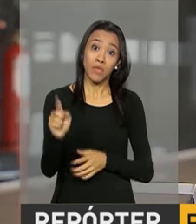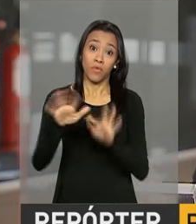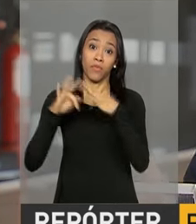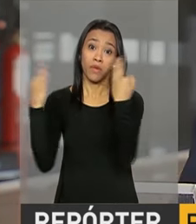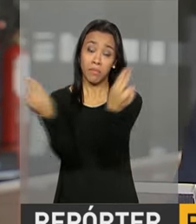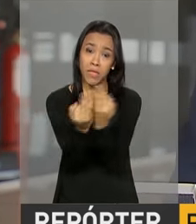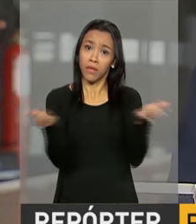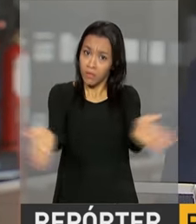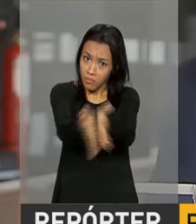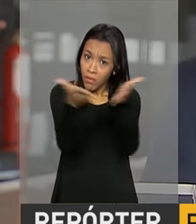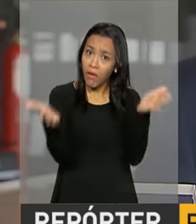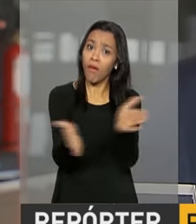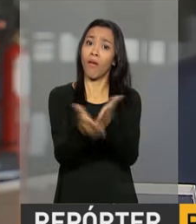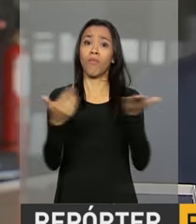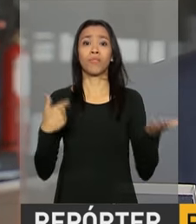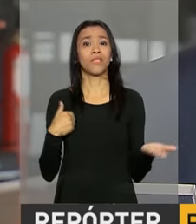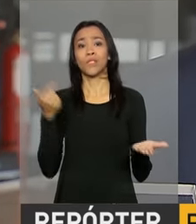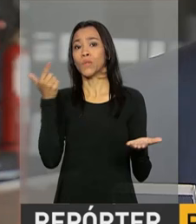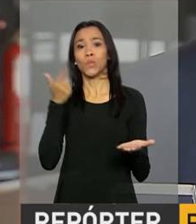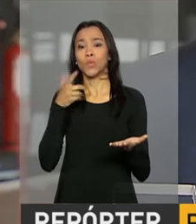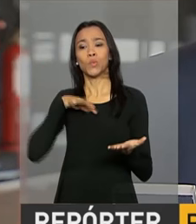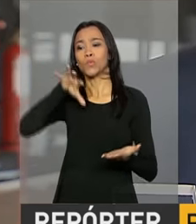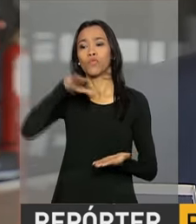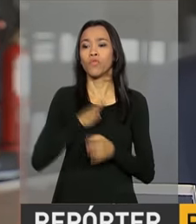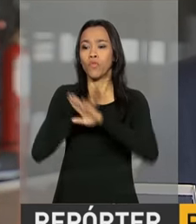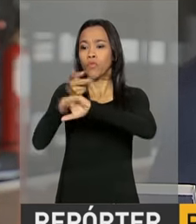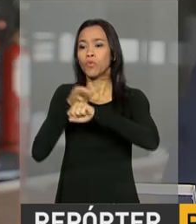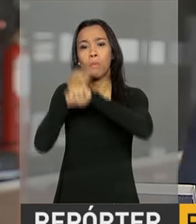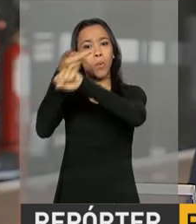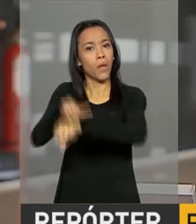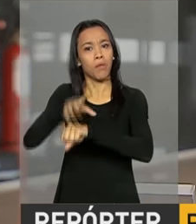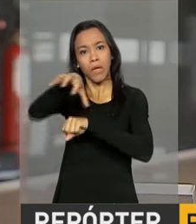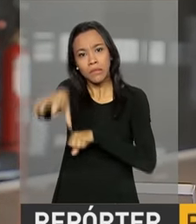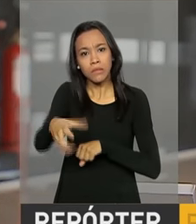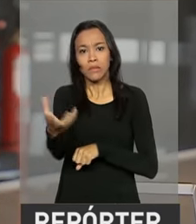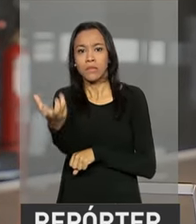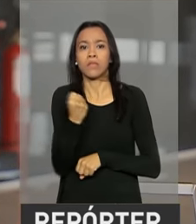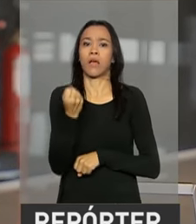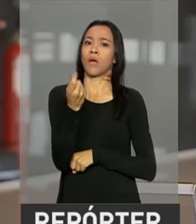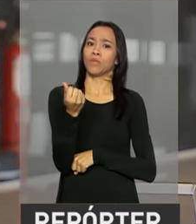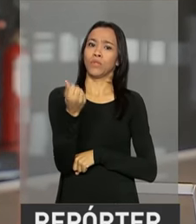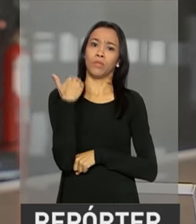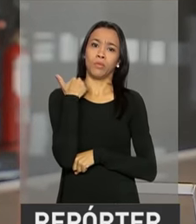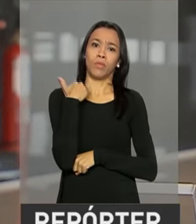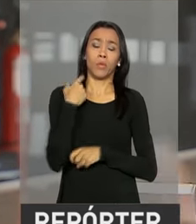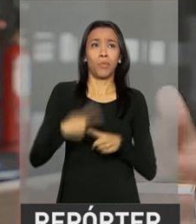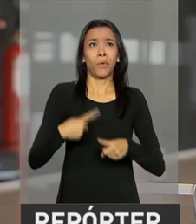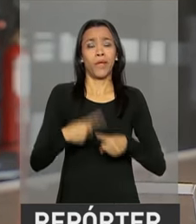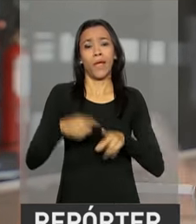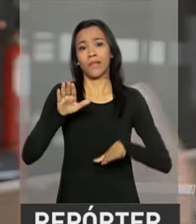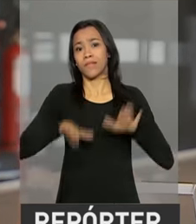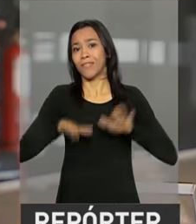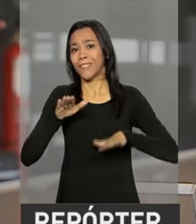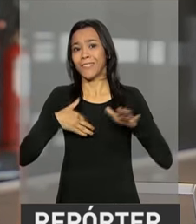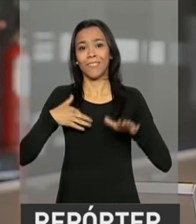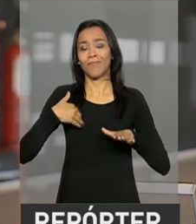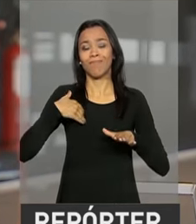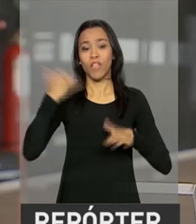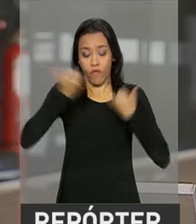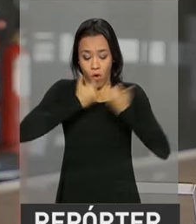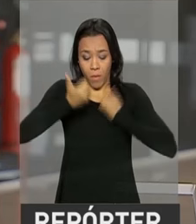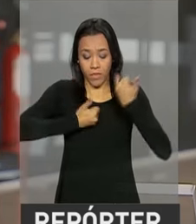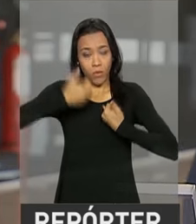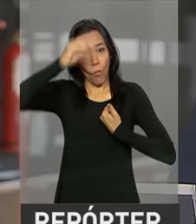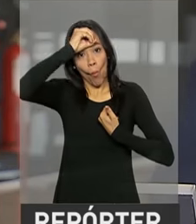de baixa renda, deixam de receber esse benefício, muitas vezes, porque não teve acesso à